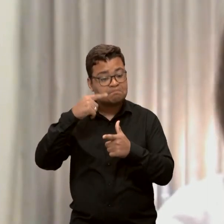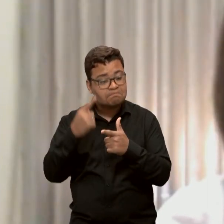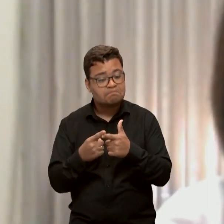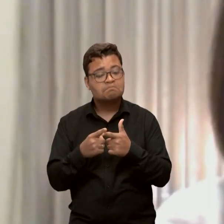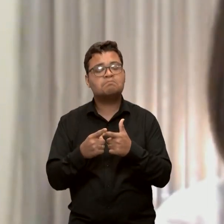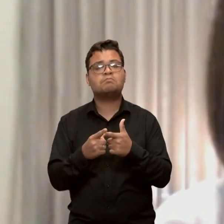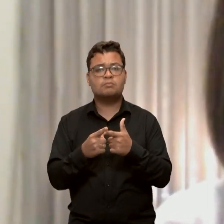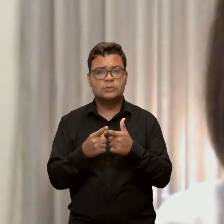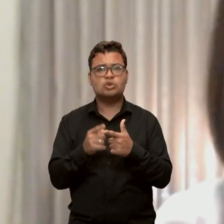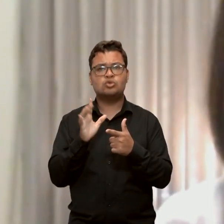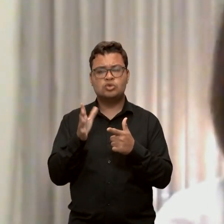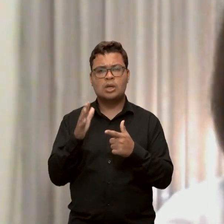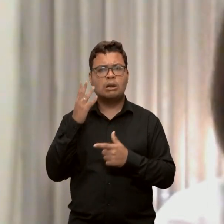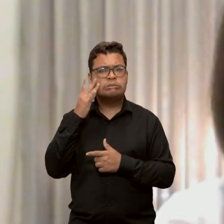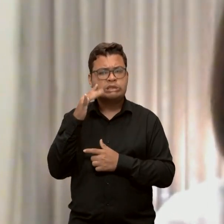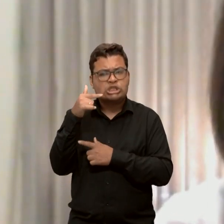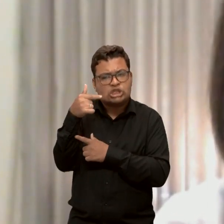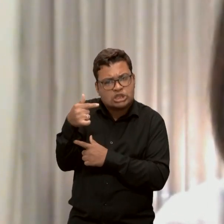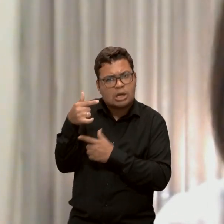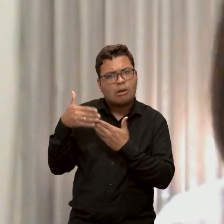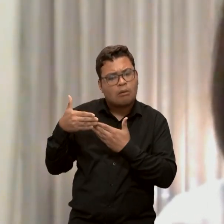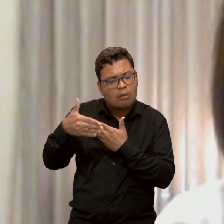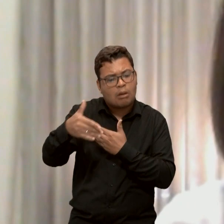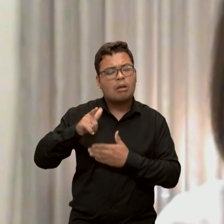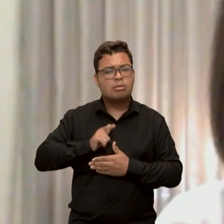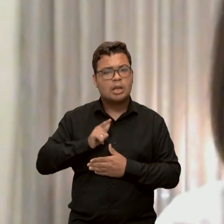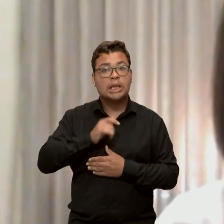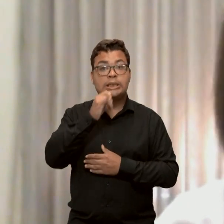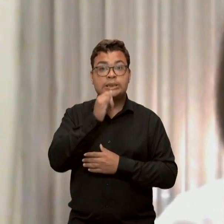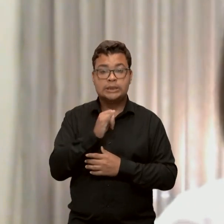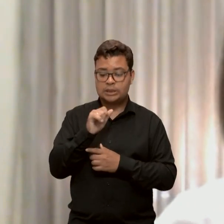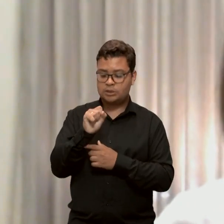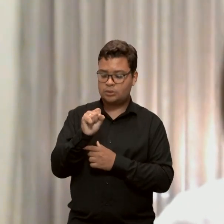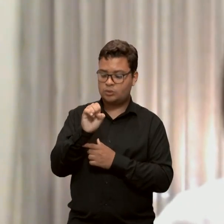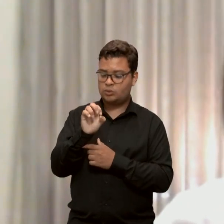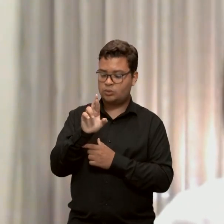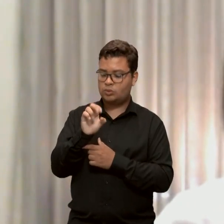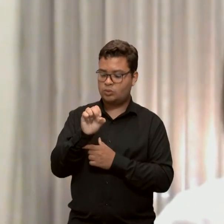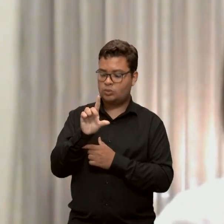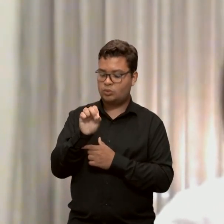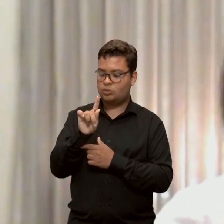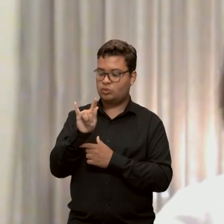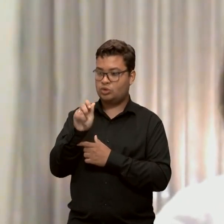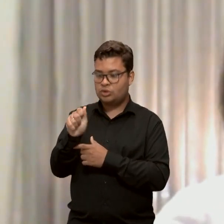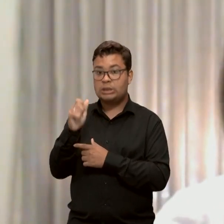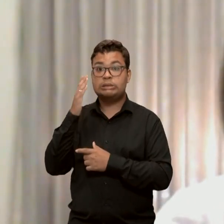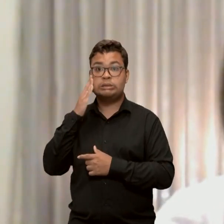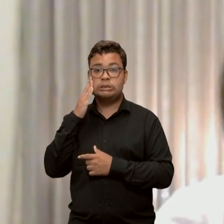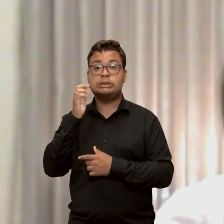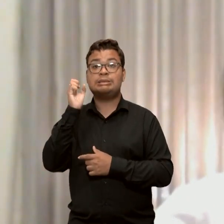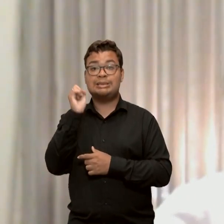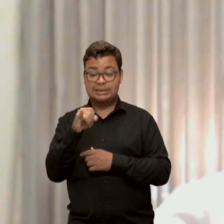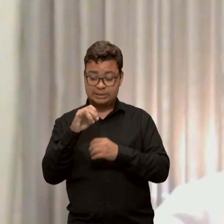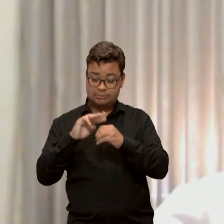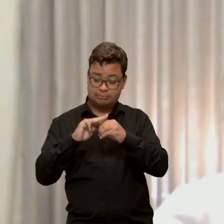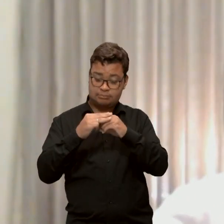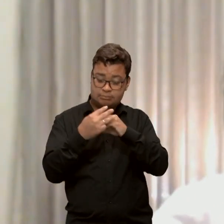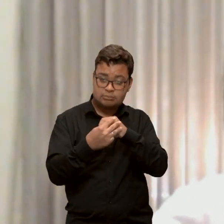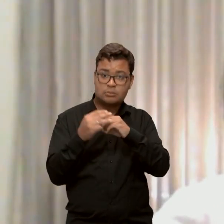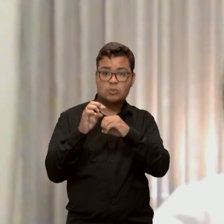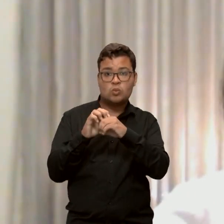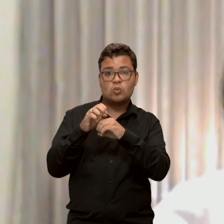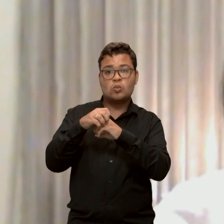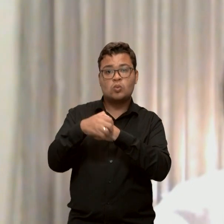convênios e tem no SUS. Então, a gente consegue, nos primeiros dias, pelo menos excluir, confirmar dengue, porque o exame negativo